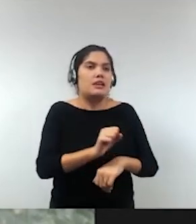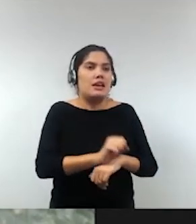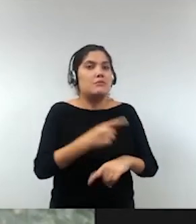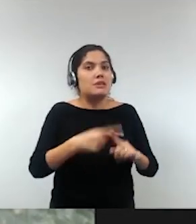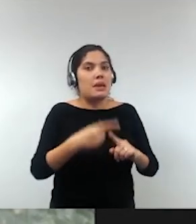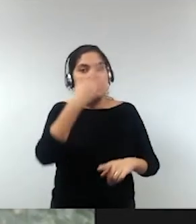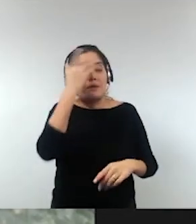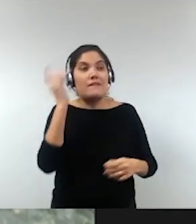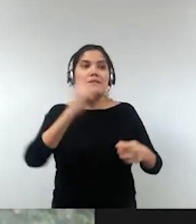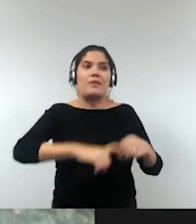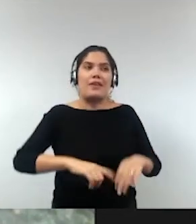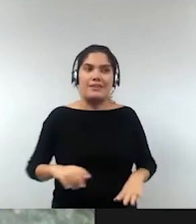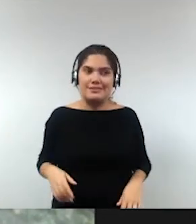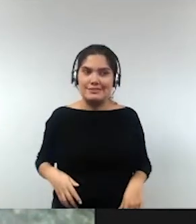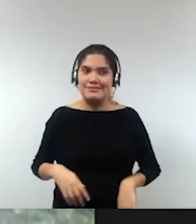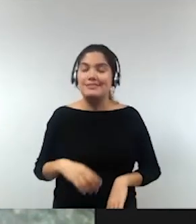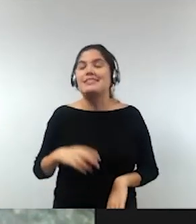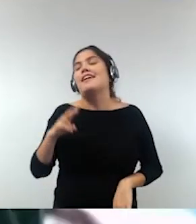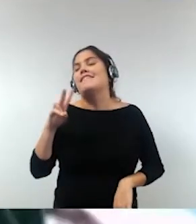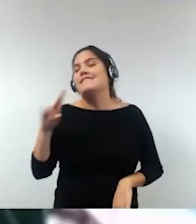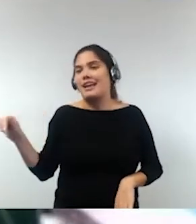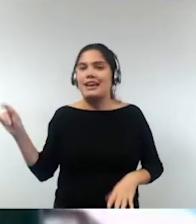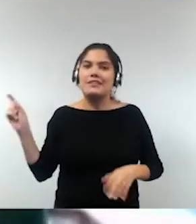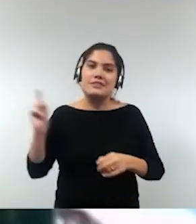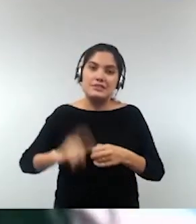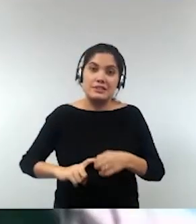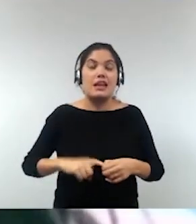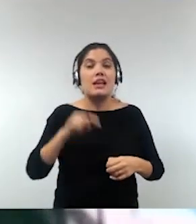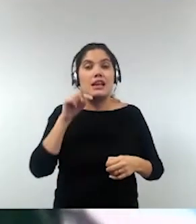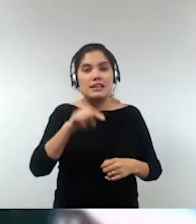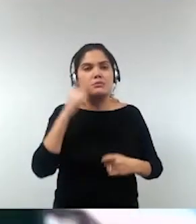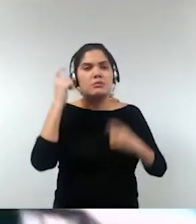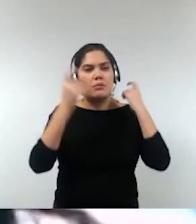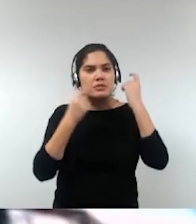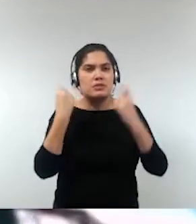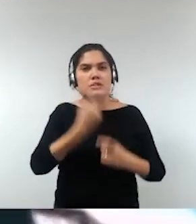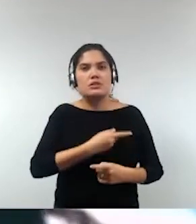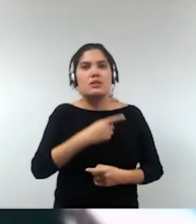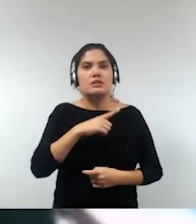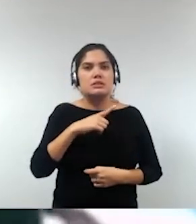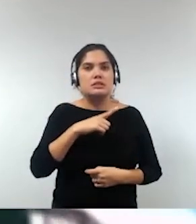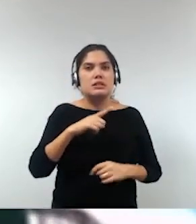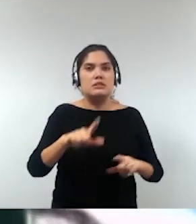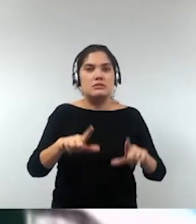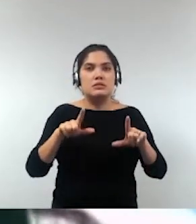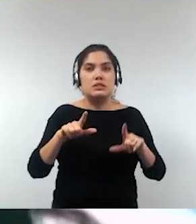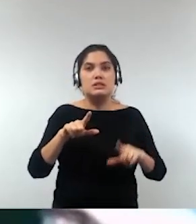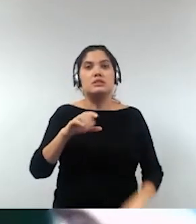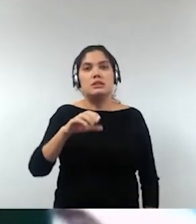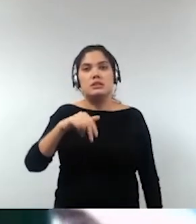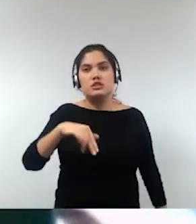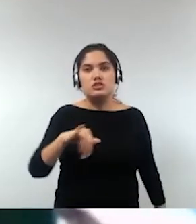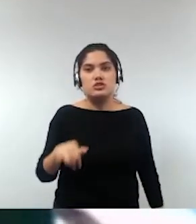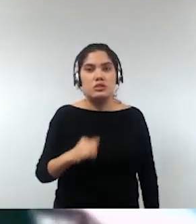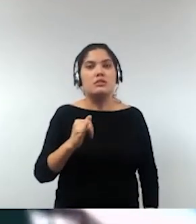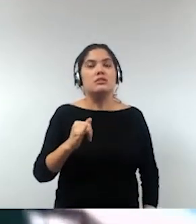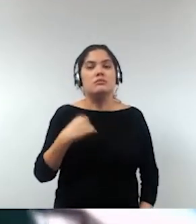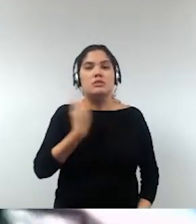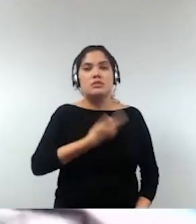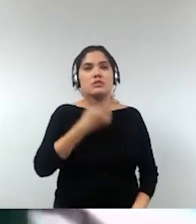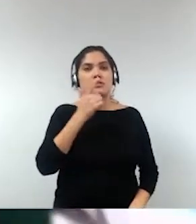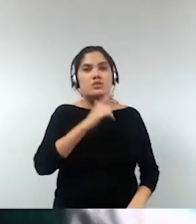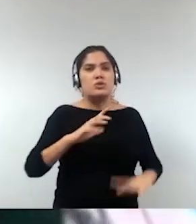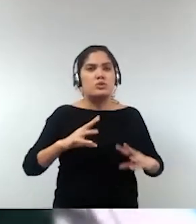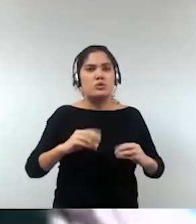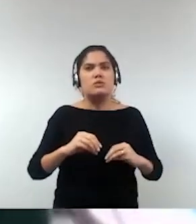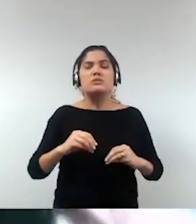vai voltar. Vai voltar. Inclusive, essa é uma preocupação que a gente tem na plataforma do CNJ e tudo, justamente para que todo